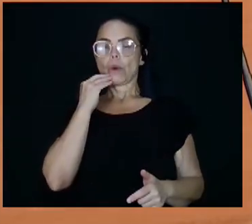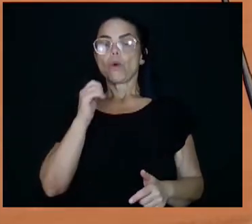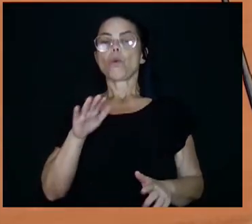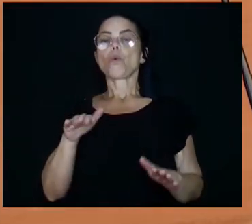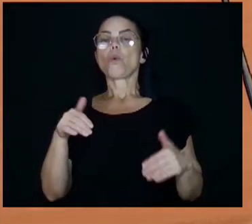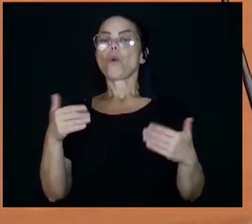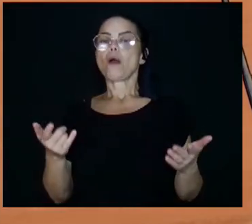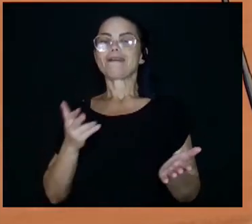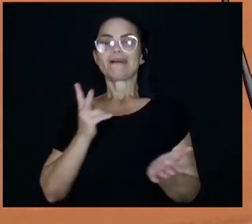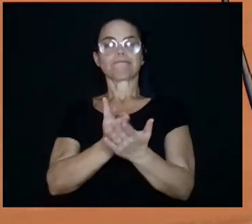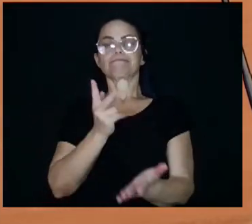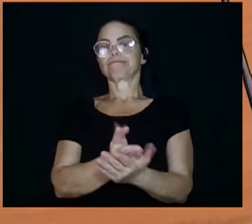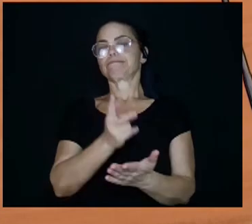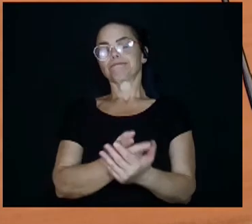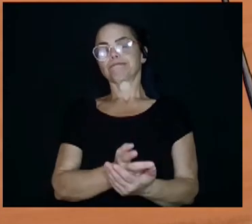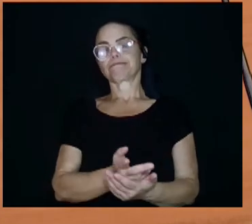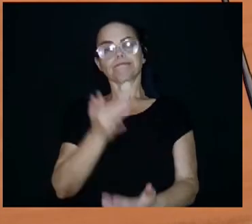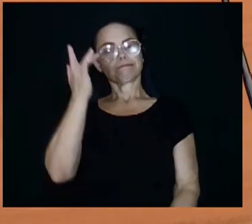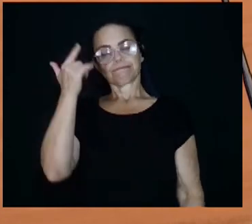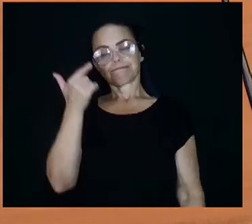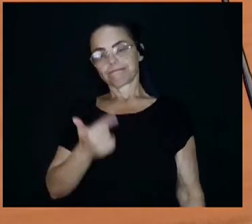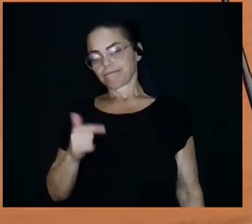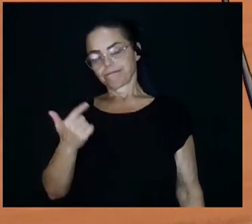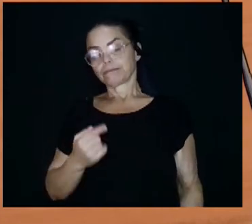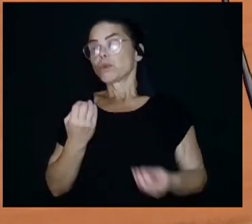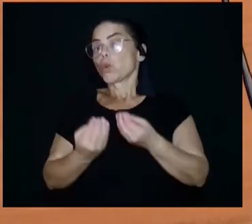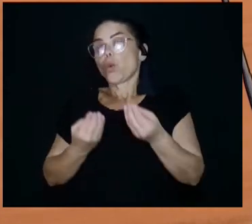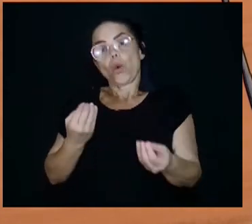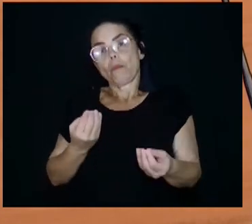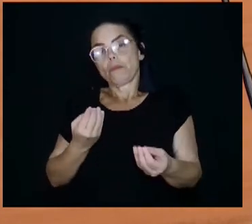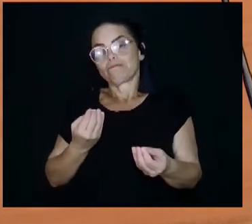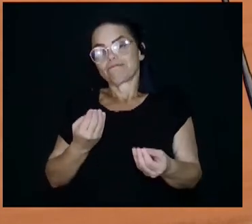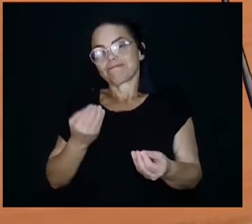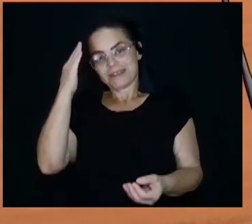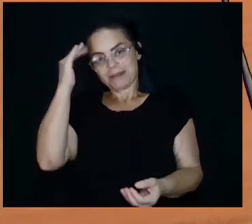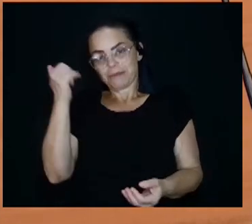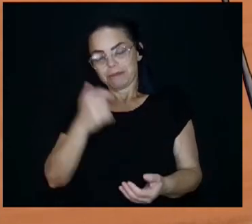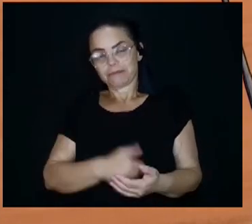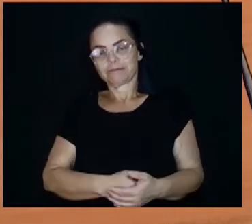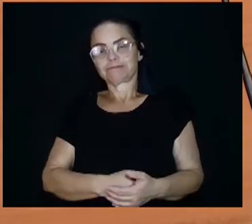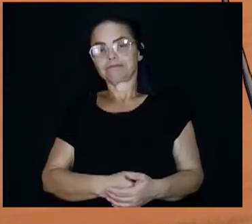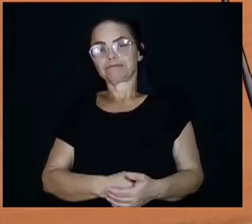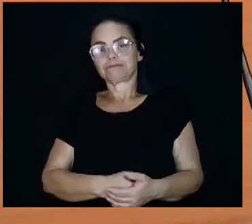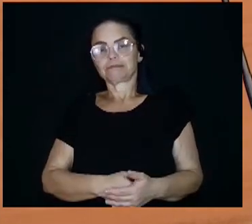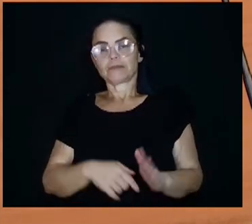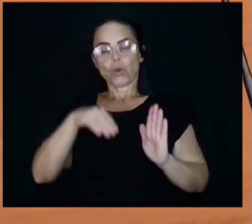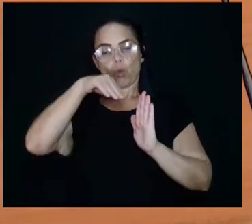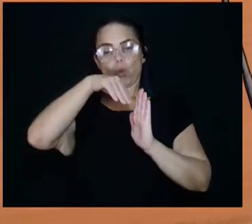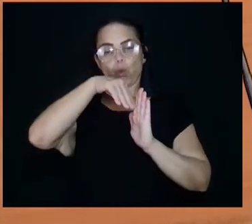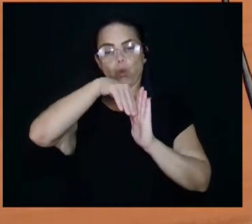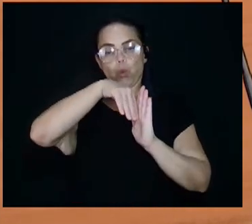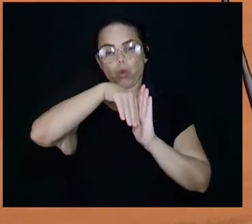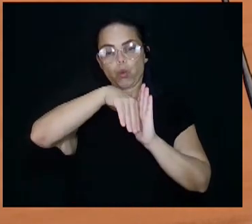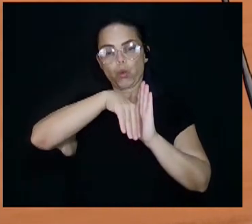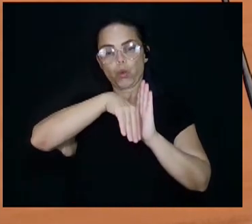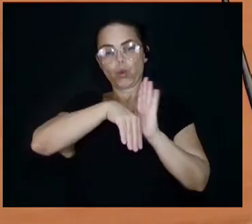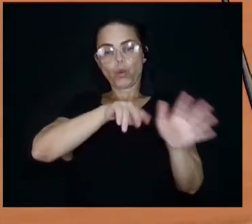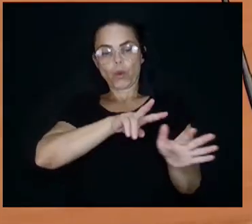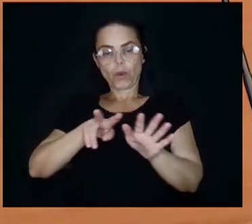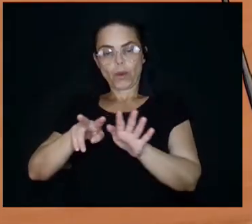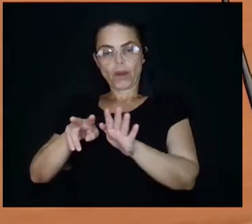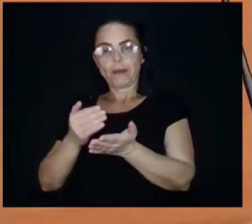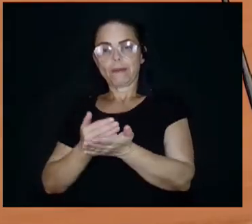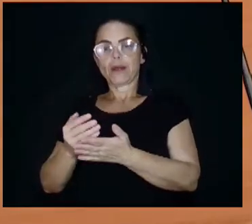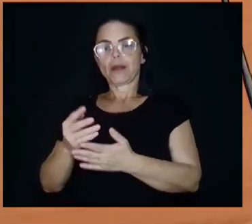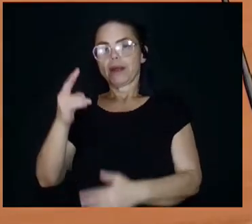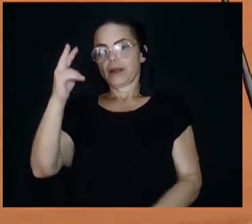saber. E, muitas vezes, a remissão do quadro pode acontecer semanas após o início do transtorno, né?